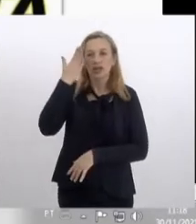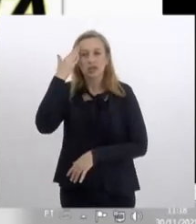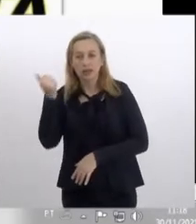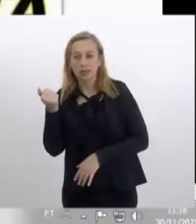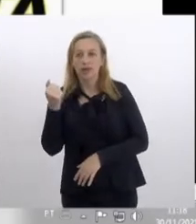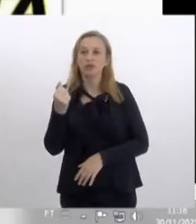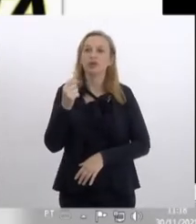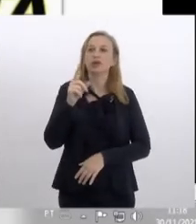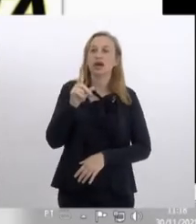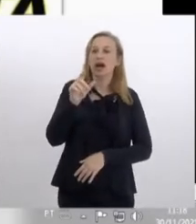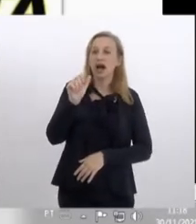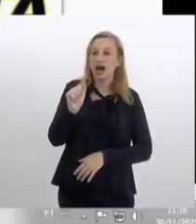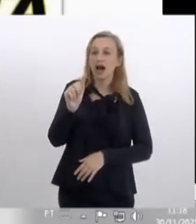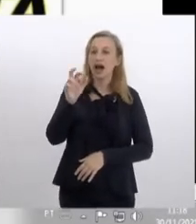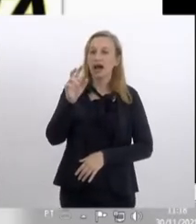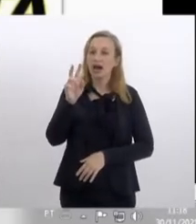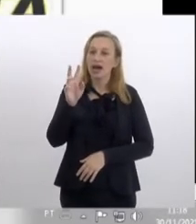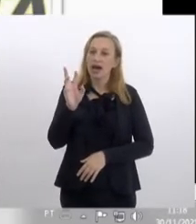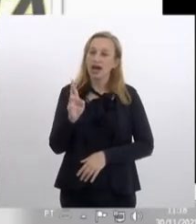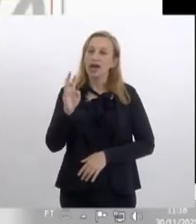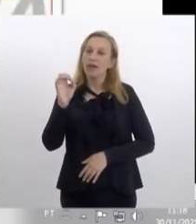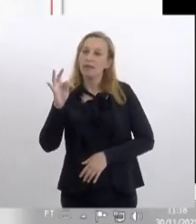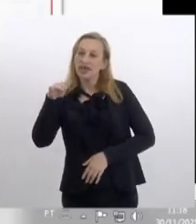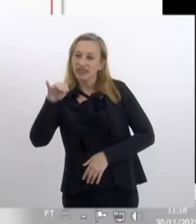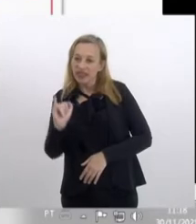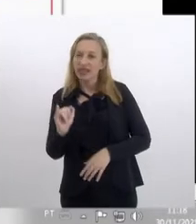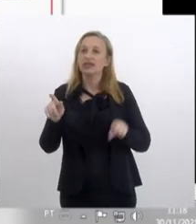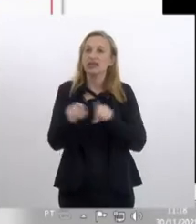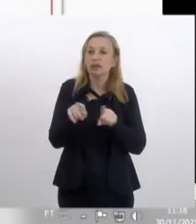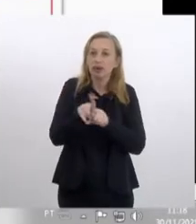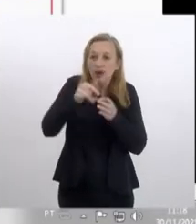ribite e agora teve um aumento muito grande de cocaína.